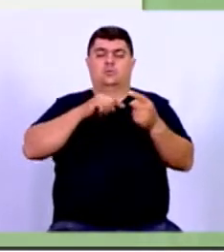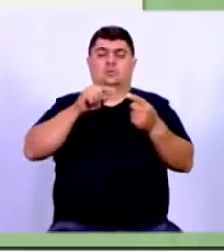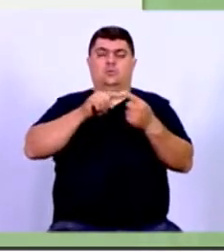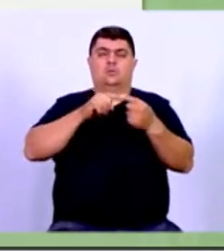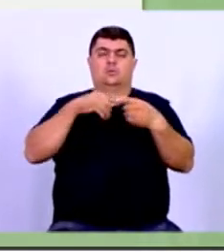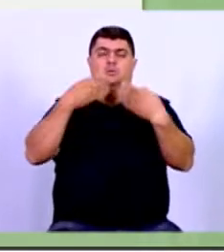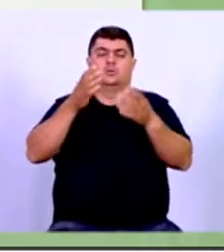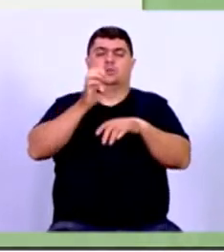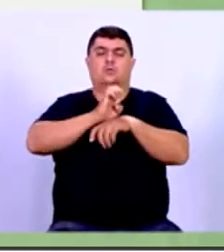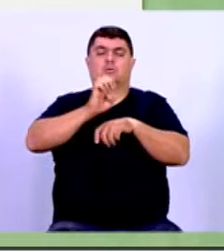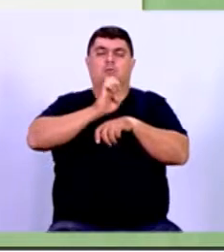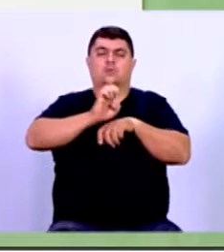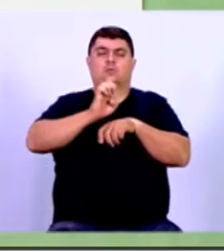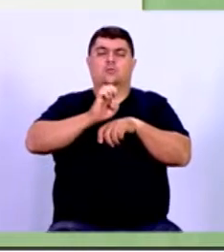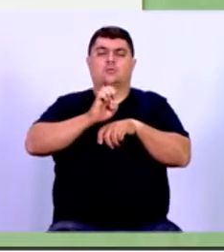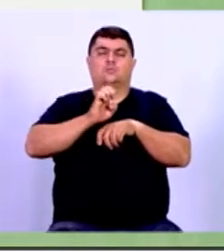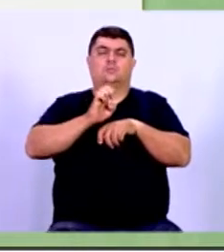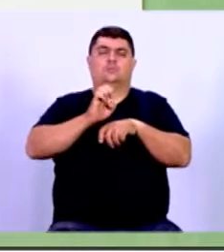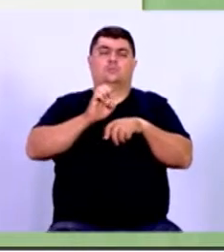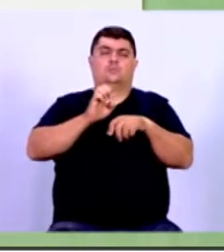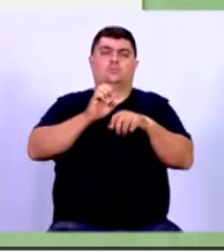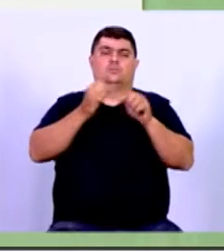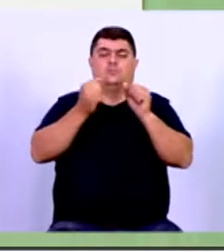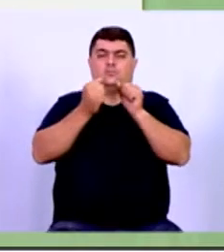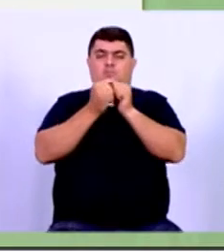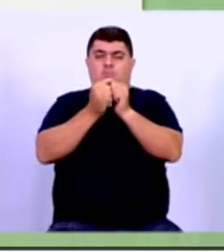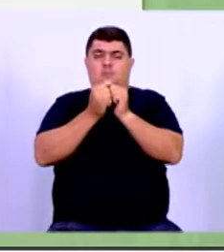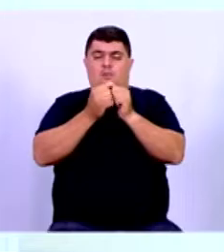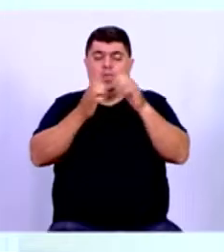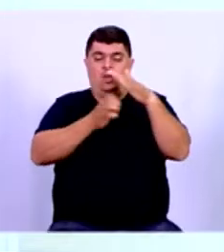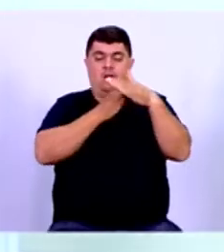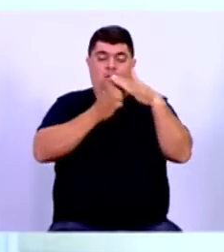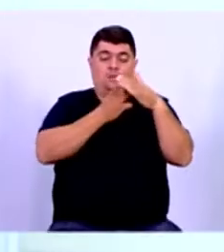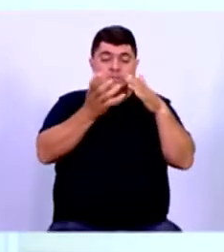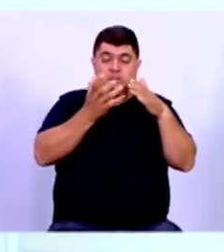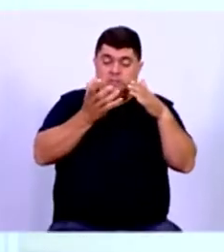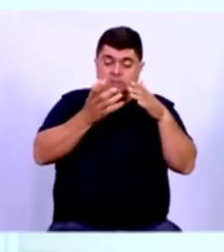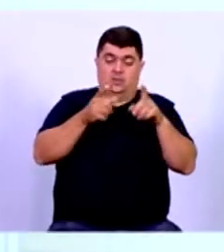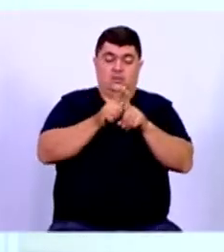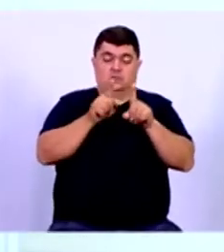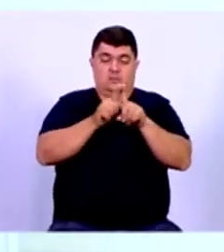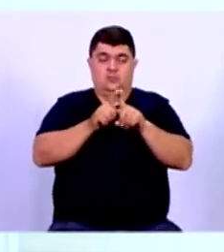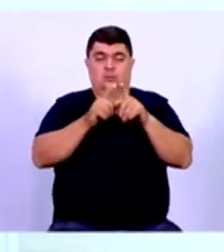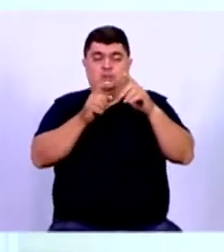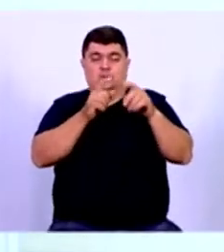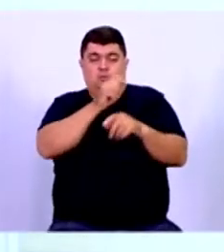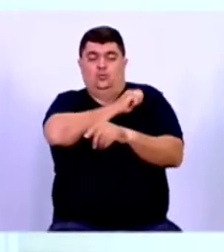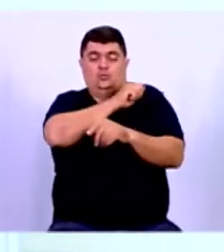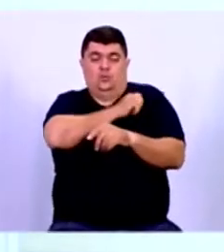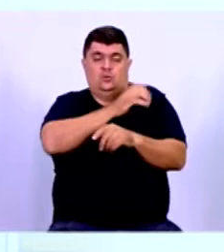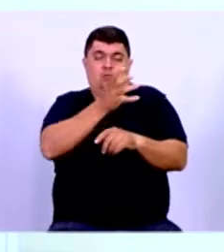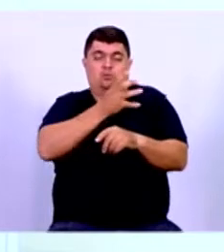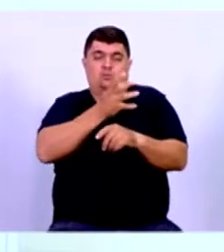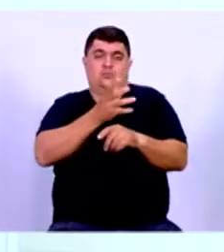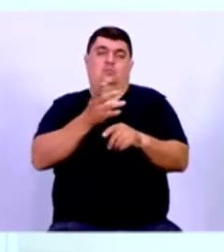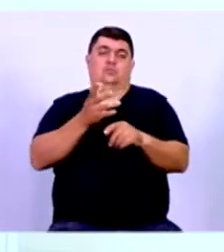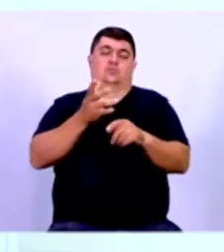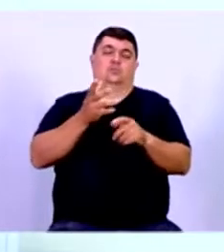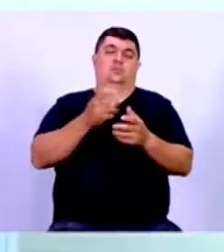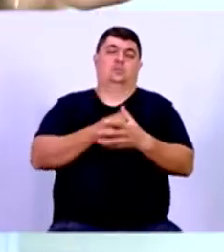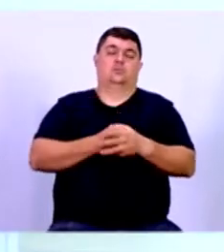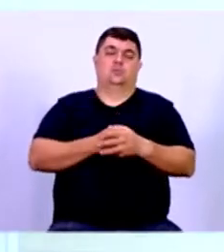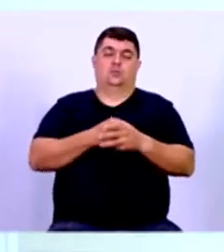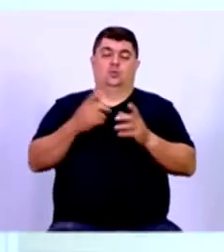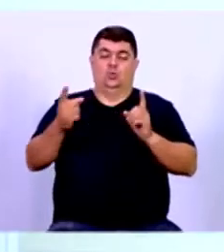de estágio, né, aliar as duas pontas, a empresa que está querendo um estagiário e o estágio a pessoa que está precisando de um